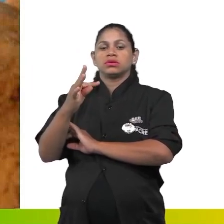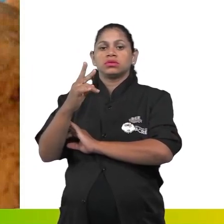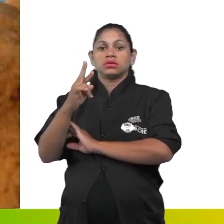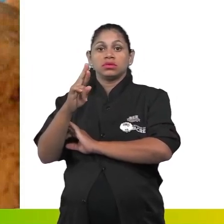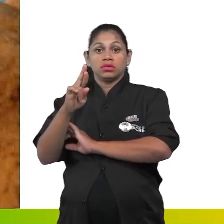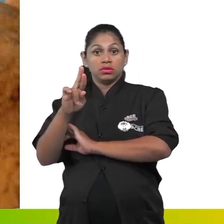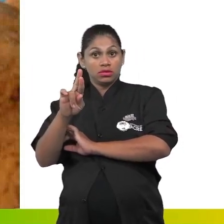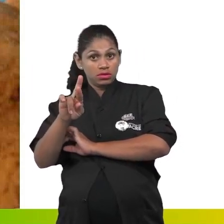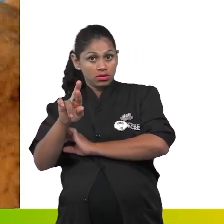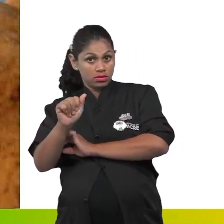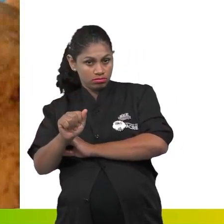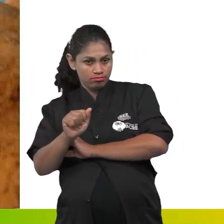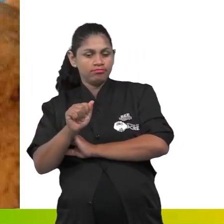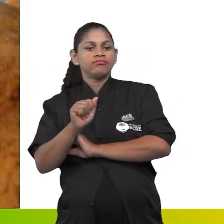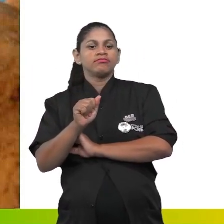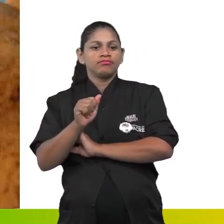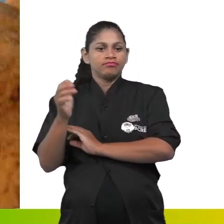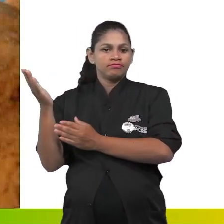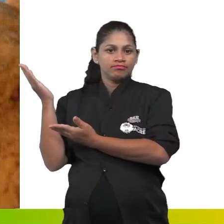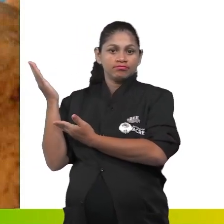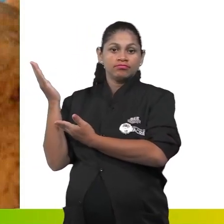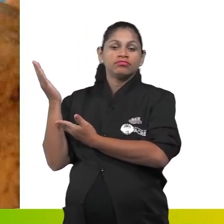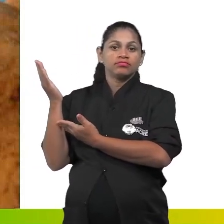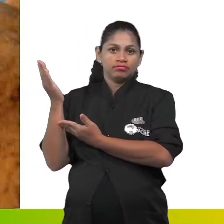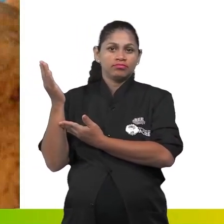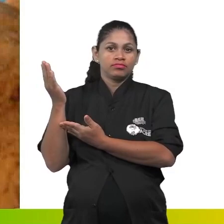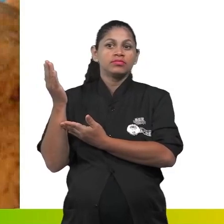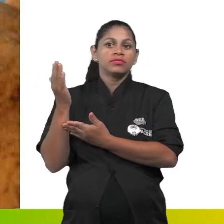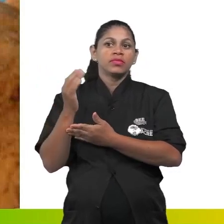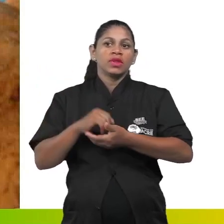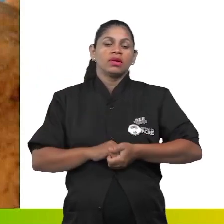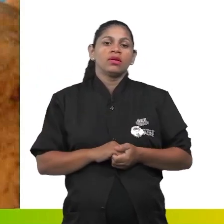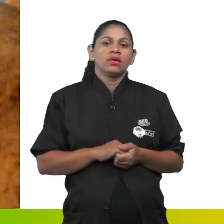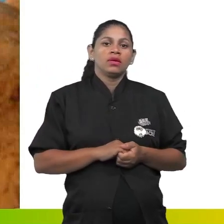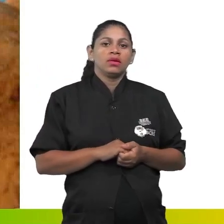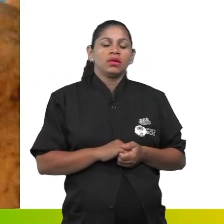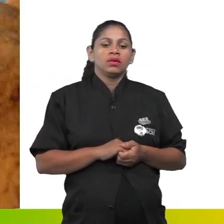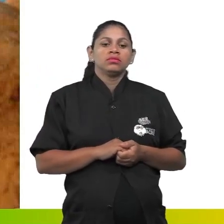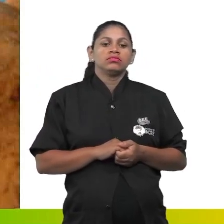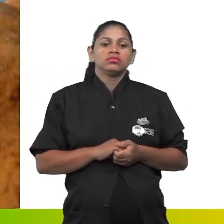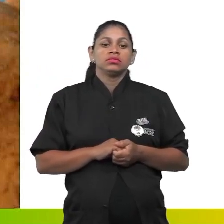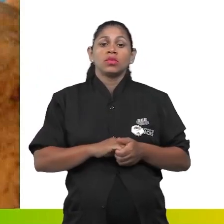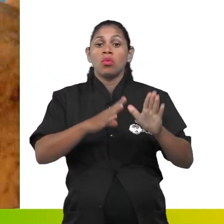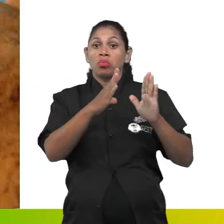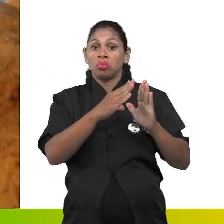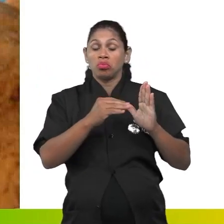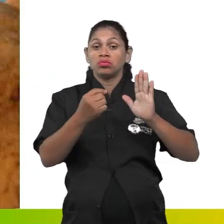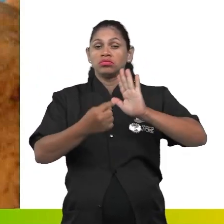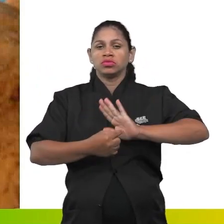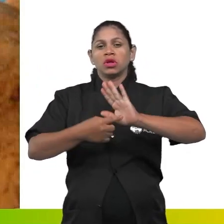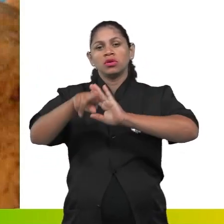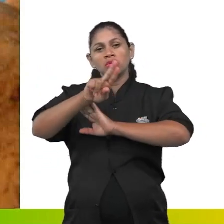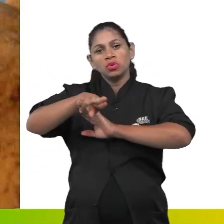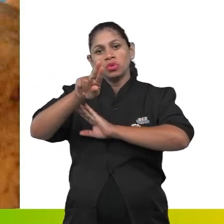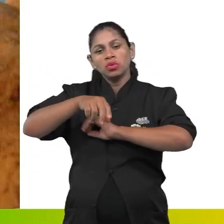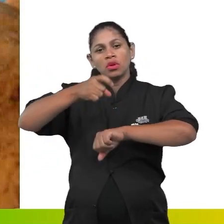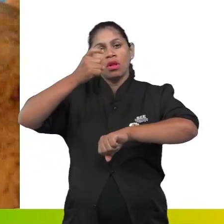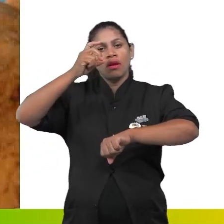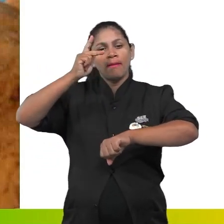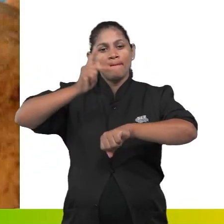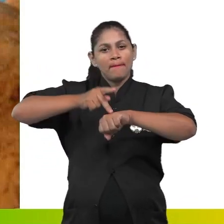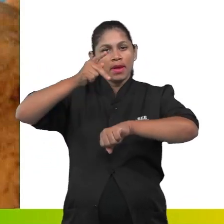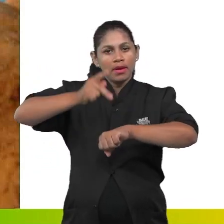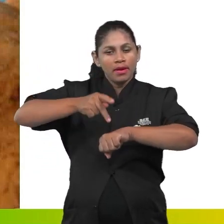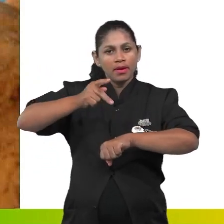duas, são obras de hand golds, são esculturas usadas com pedras,